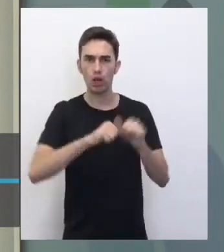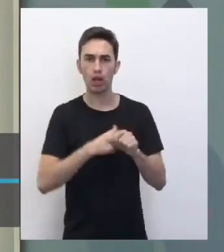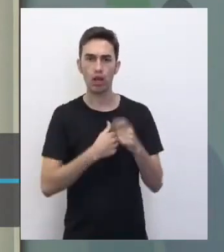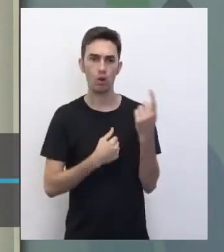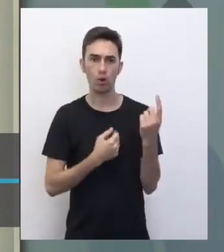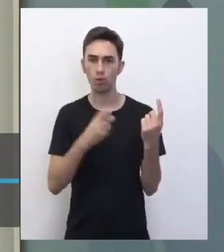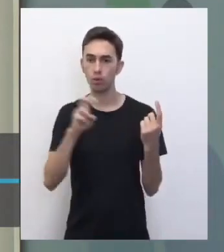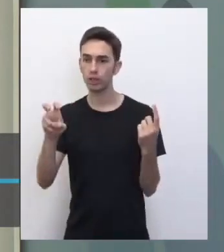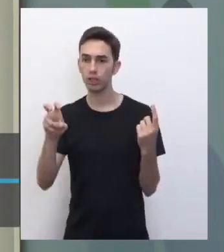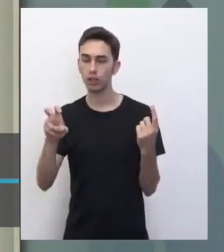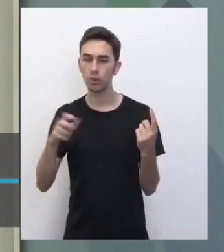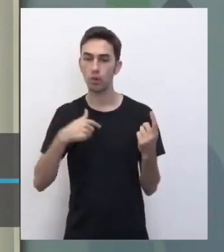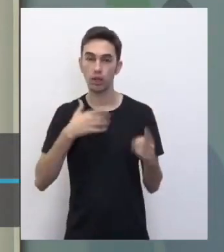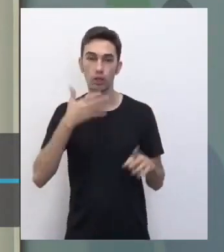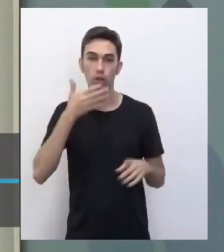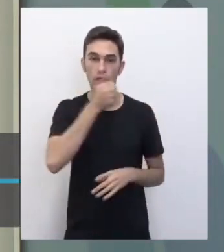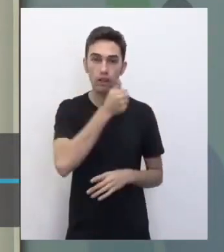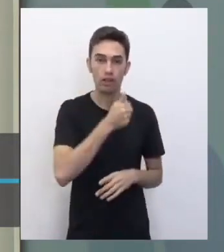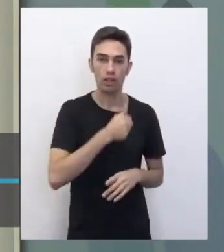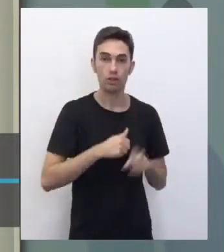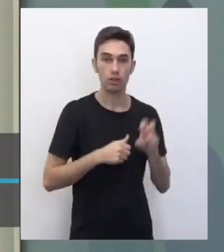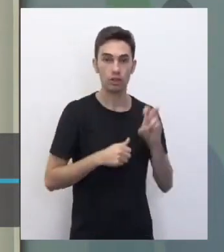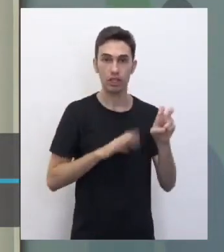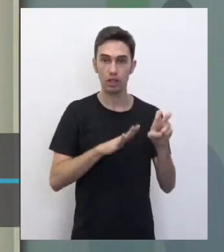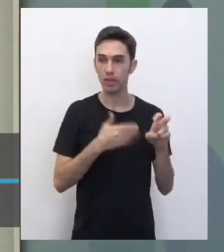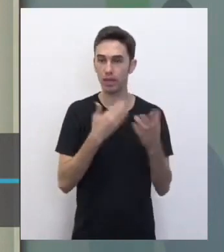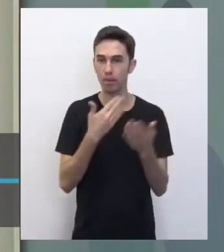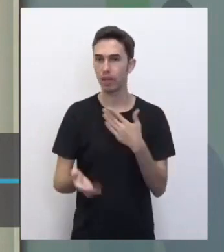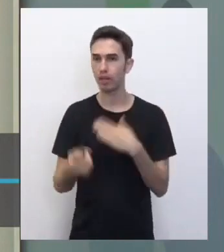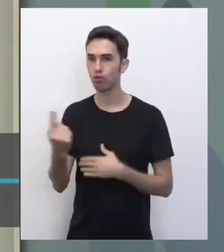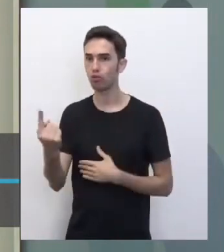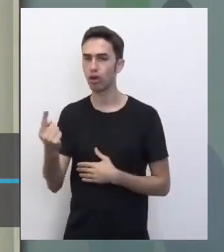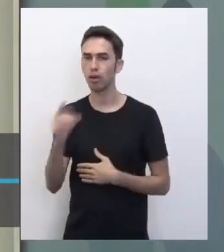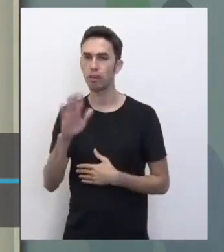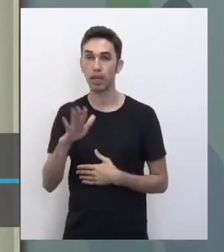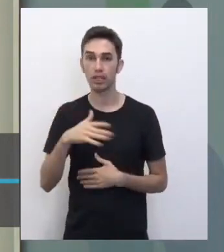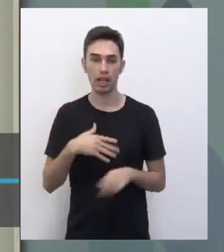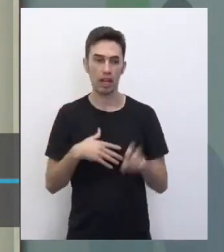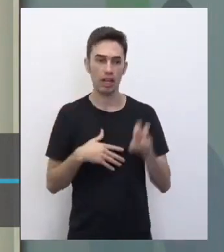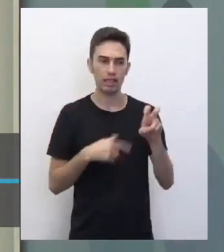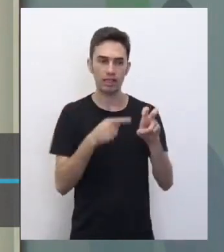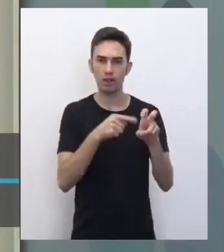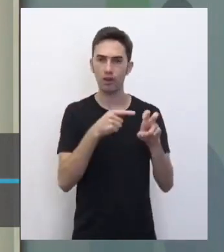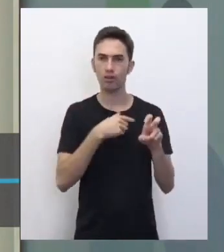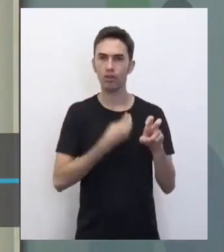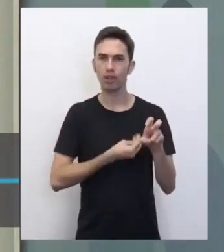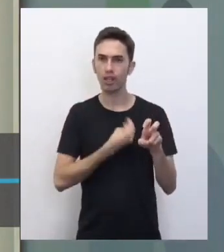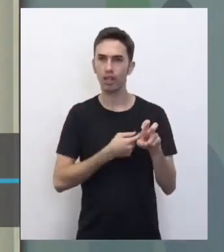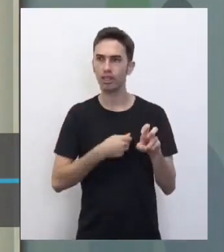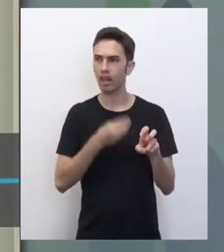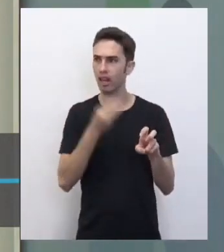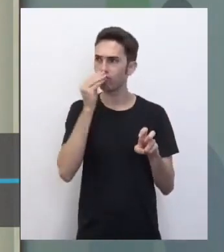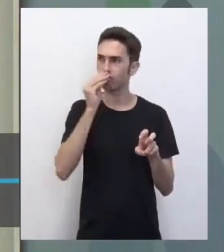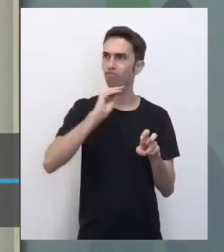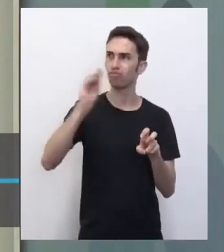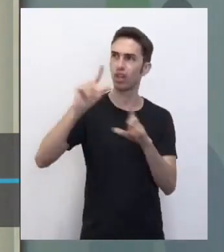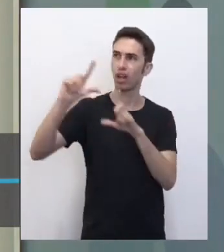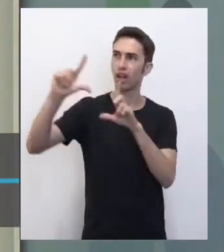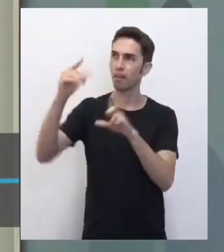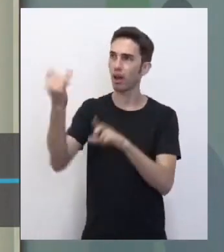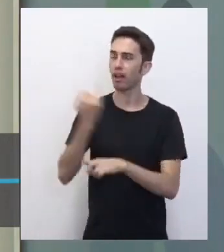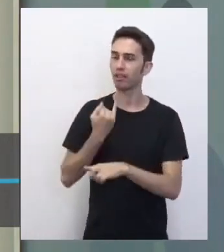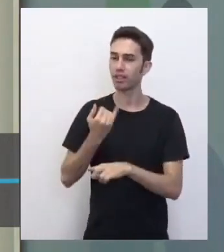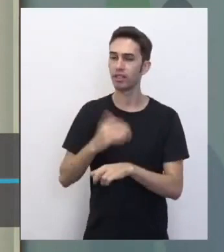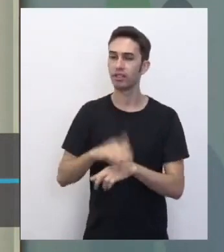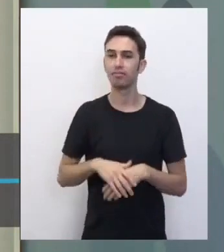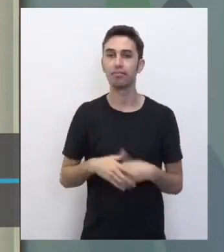estou salvando 5 vidas e perdendo 1. Poxa, mas aquelas 5 vidas desrespeitaram um aviso, por exemplo, que, olha, não é para trabalhar